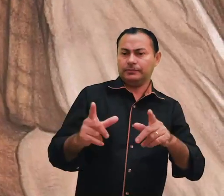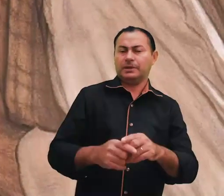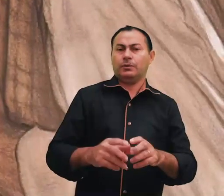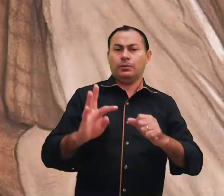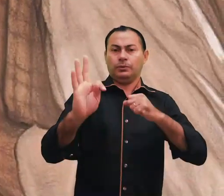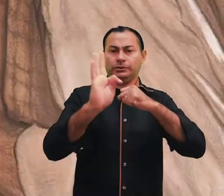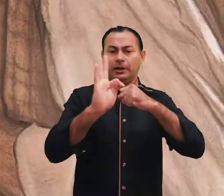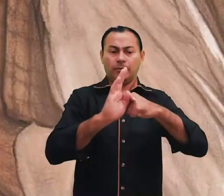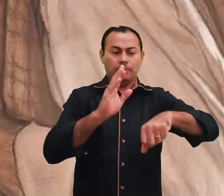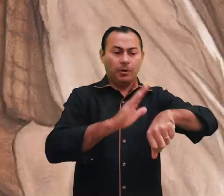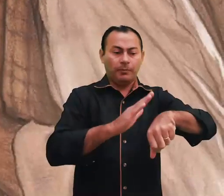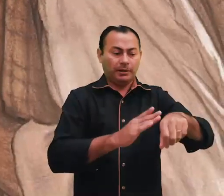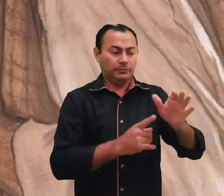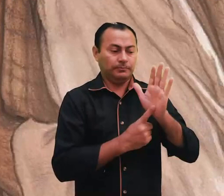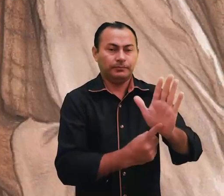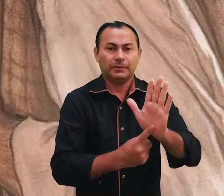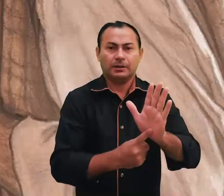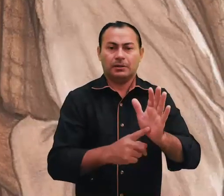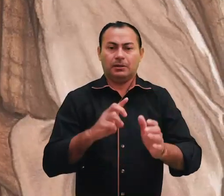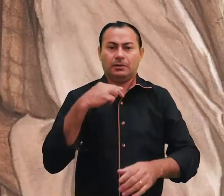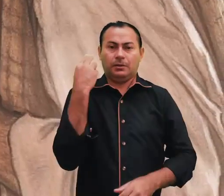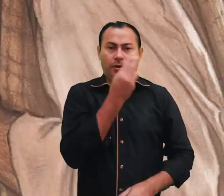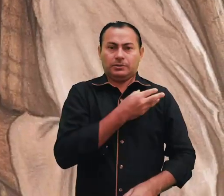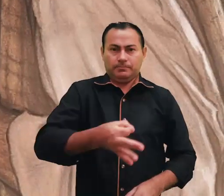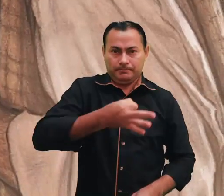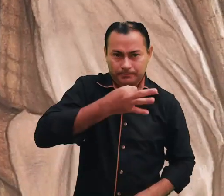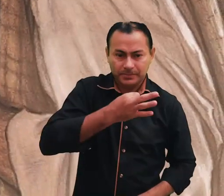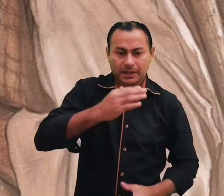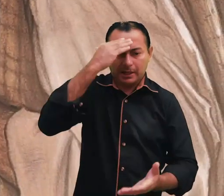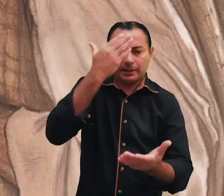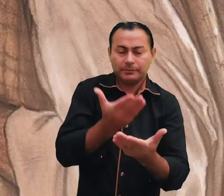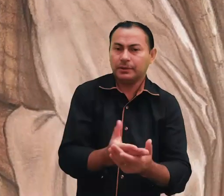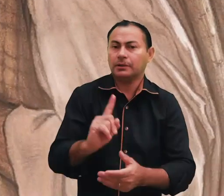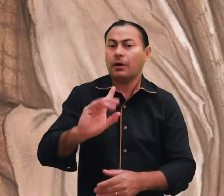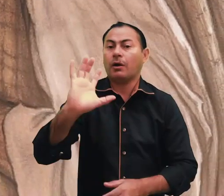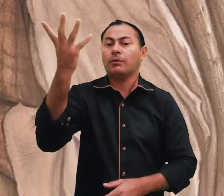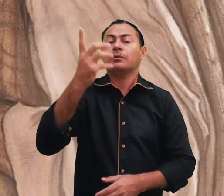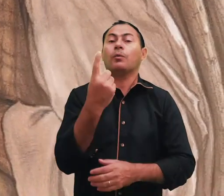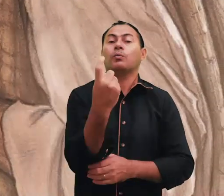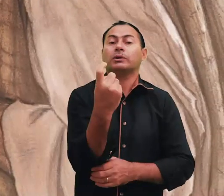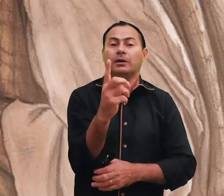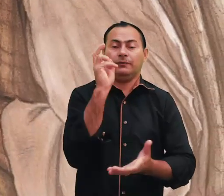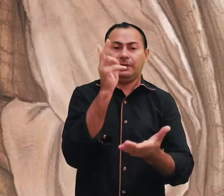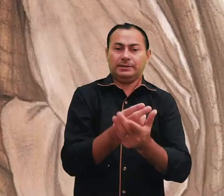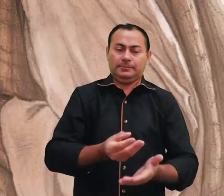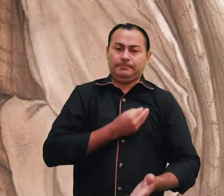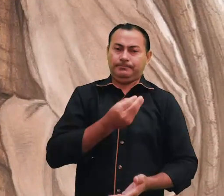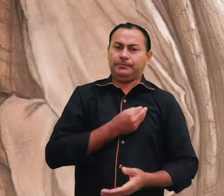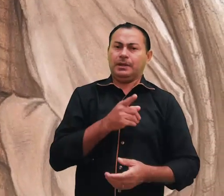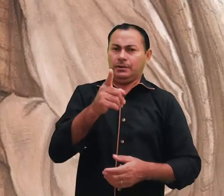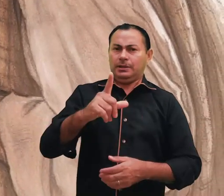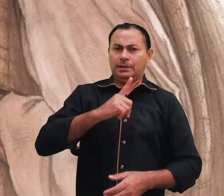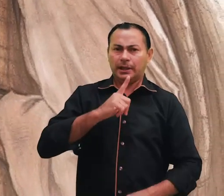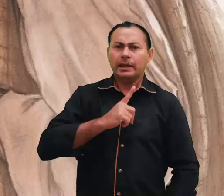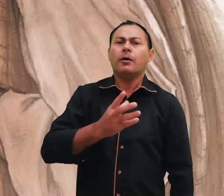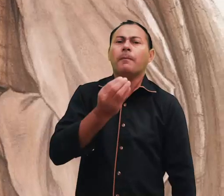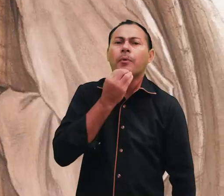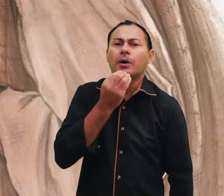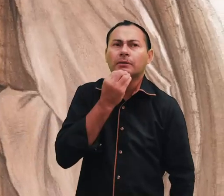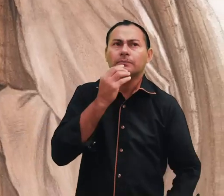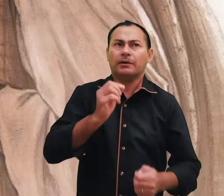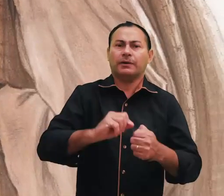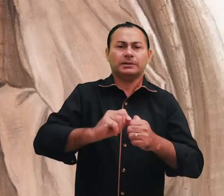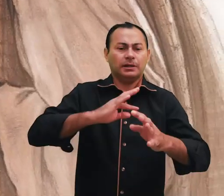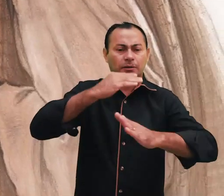segundo Tiago, o momento de demonstrar com nossas atitudes no que realmente cremos não acontece apenas uma vez na vida. Você tem a oportunidade